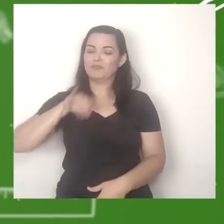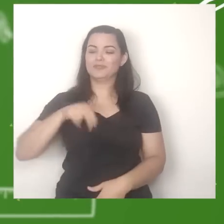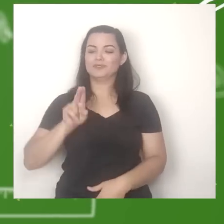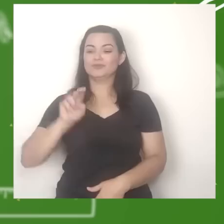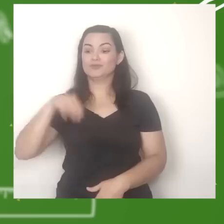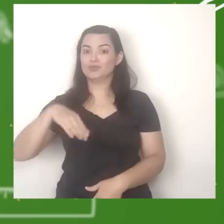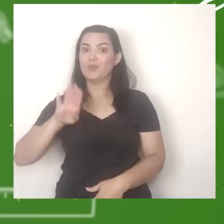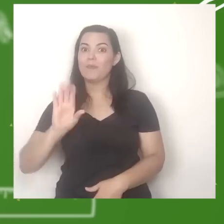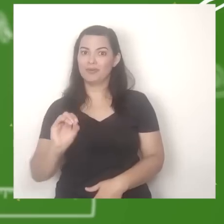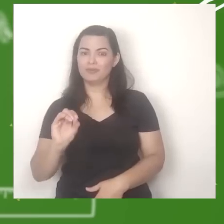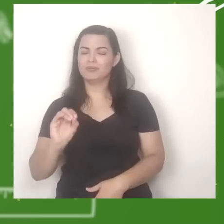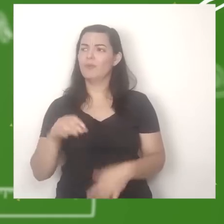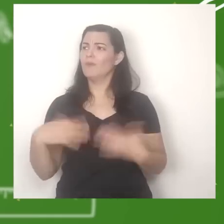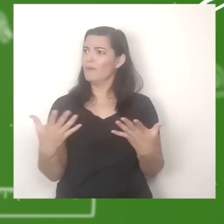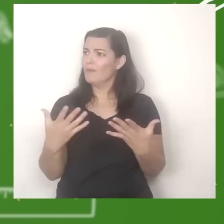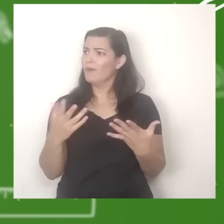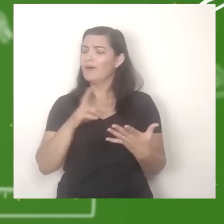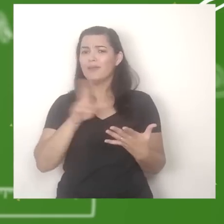Jumbo.